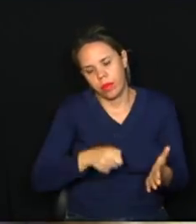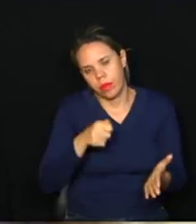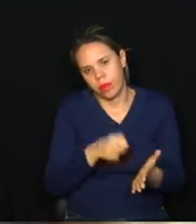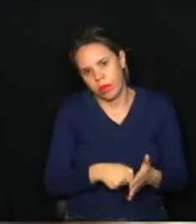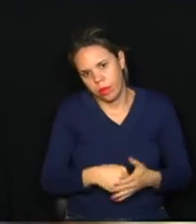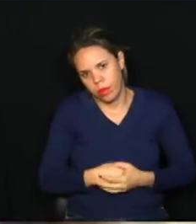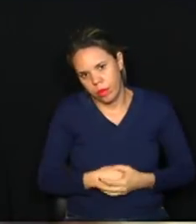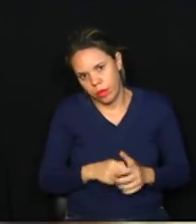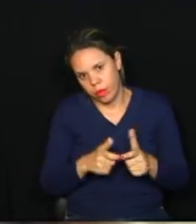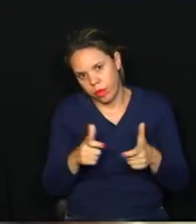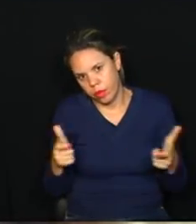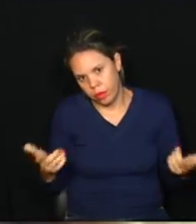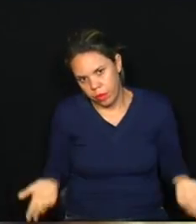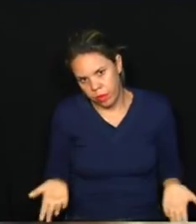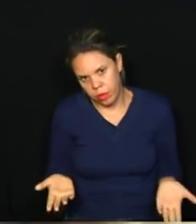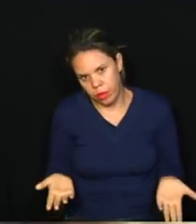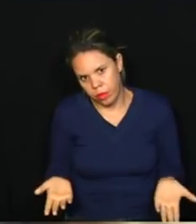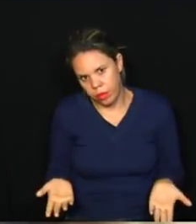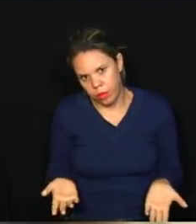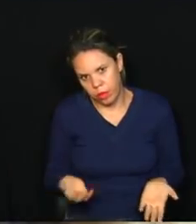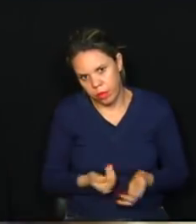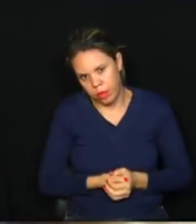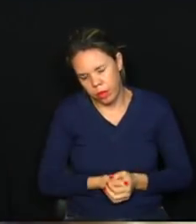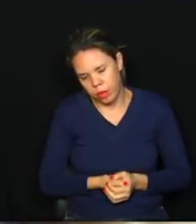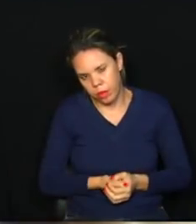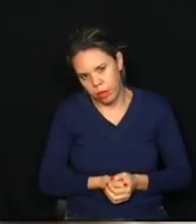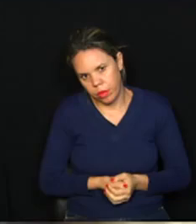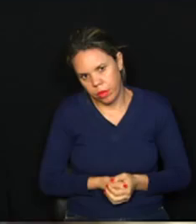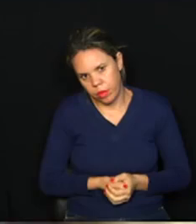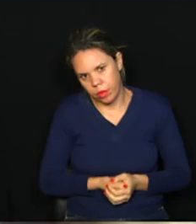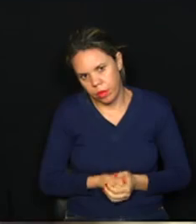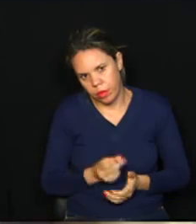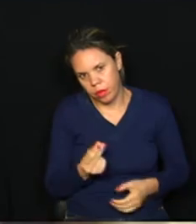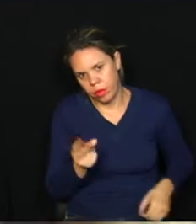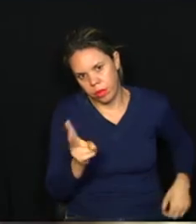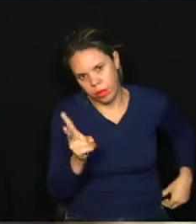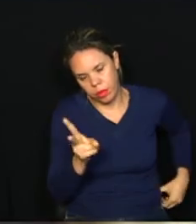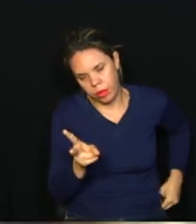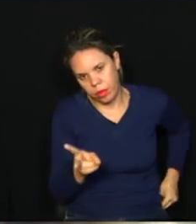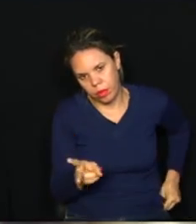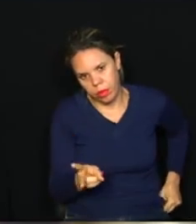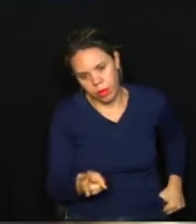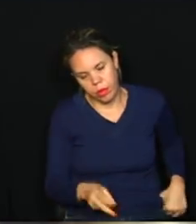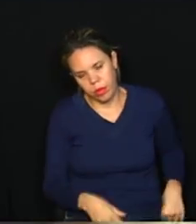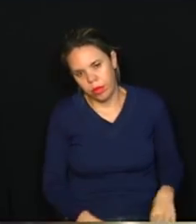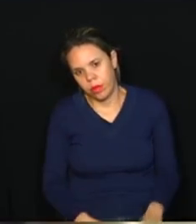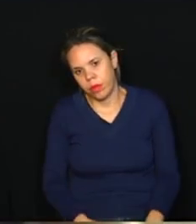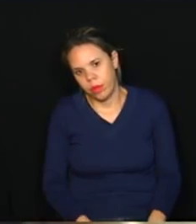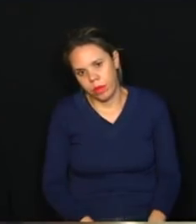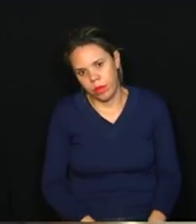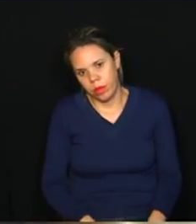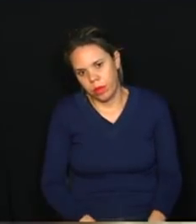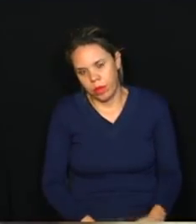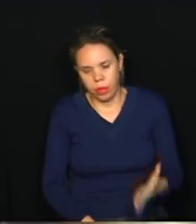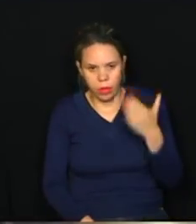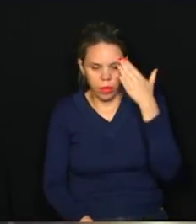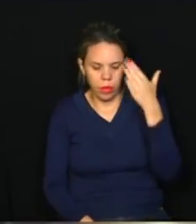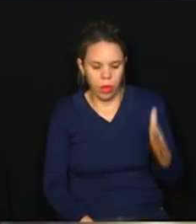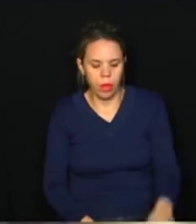porque ela é grande e ela é infinita, ininterrupta.